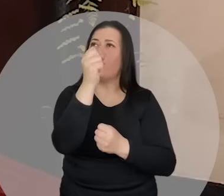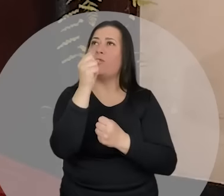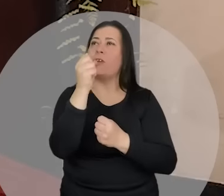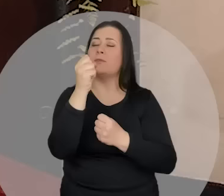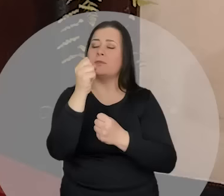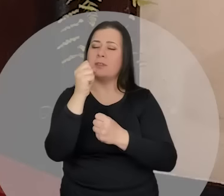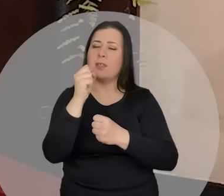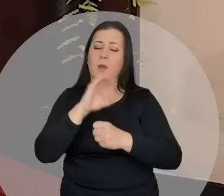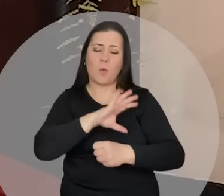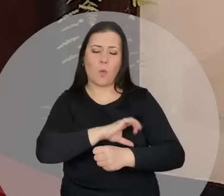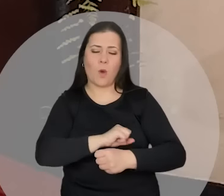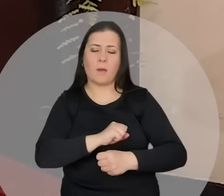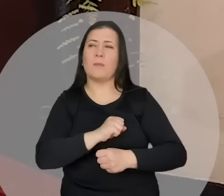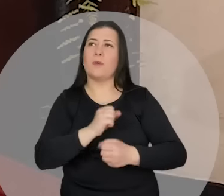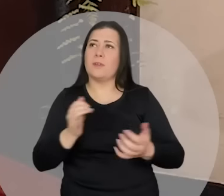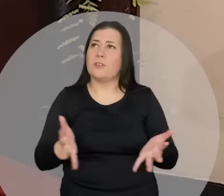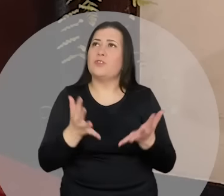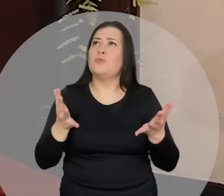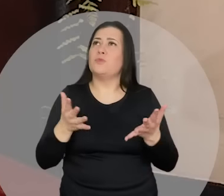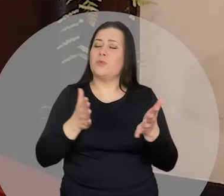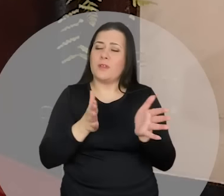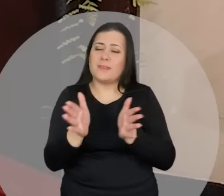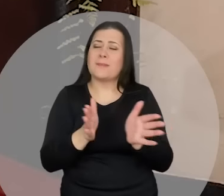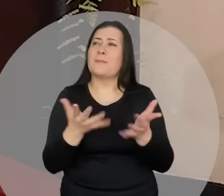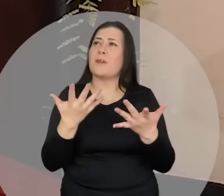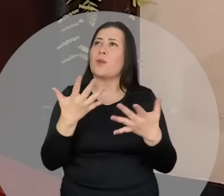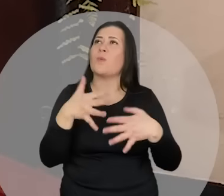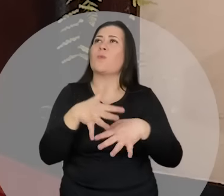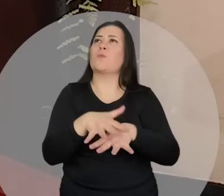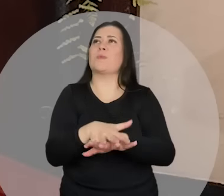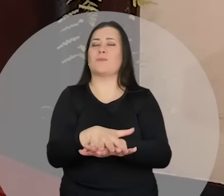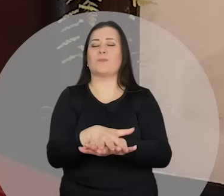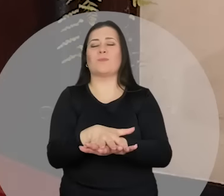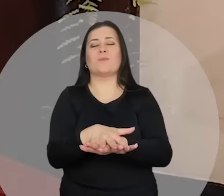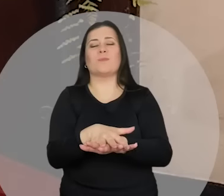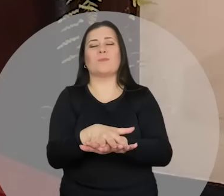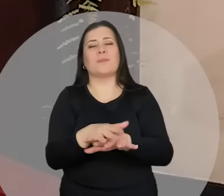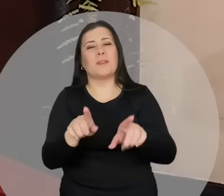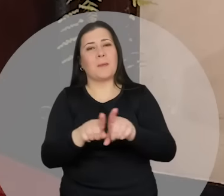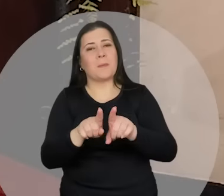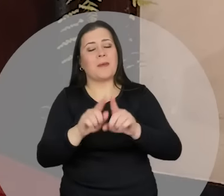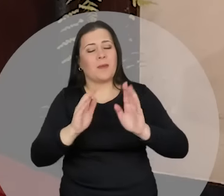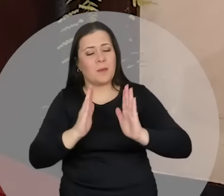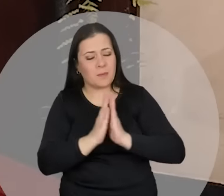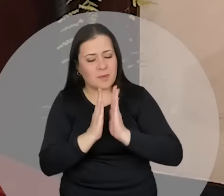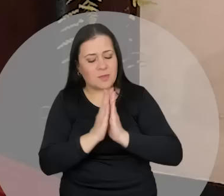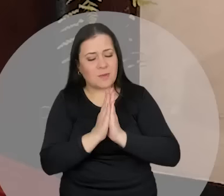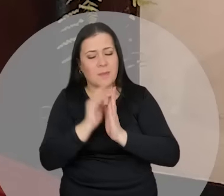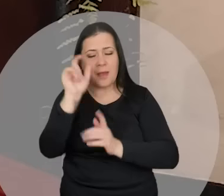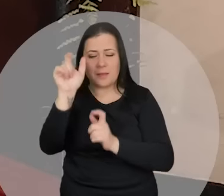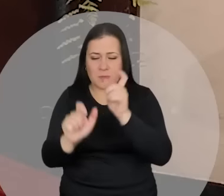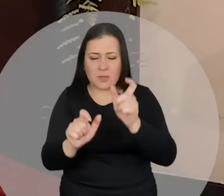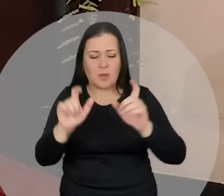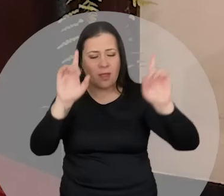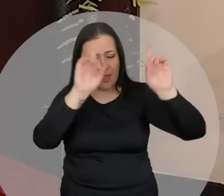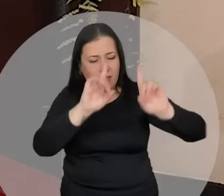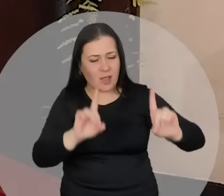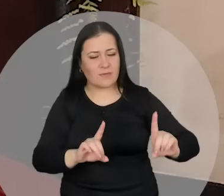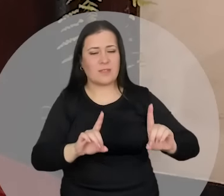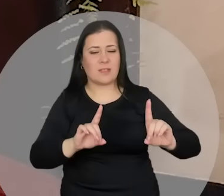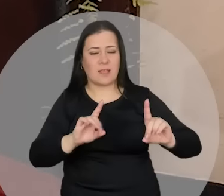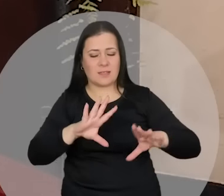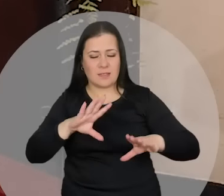diaconia, acessibilidade e inclusão. Intercedemos pelas pessoas com deficiência de